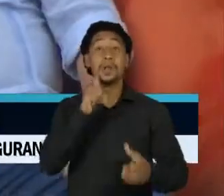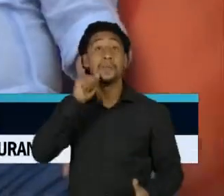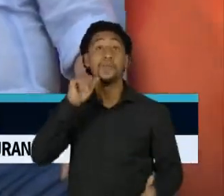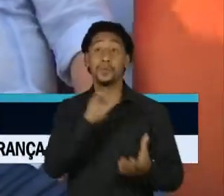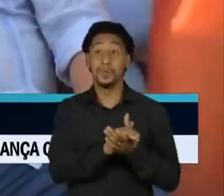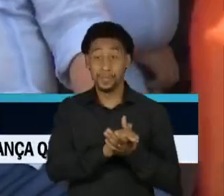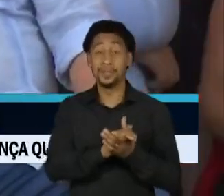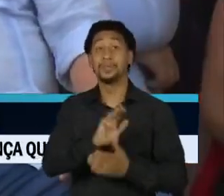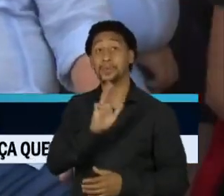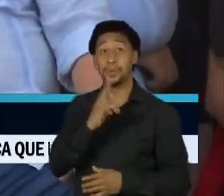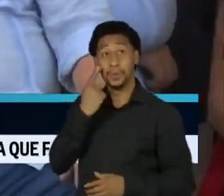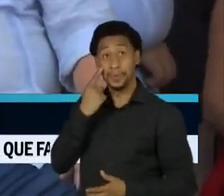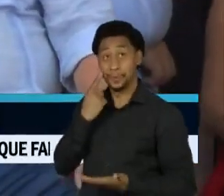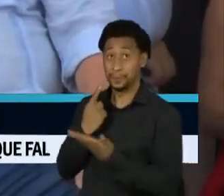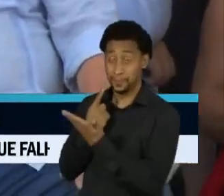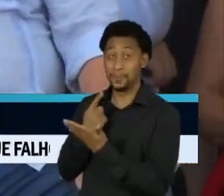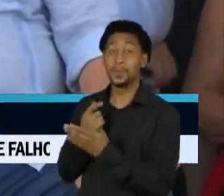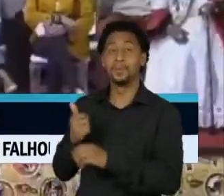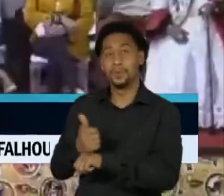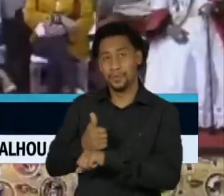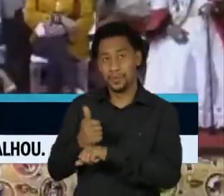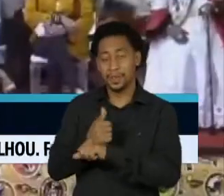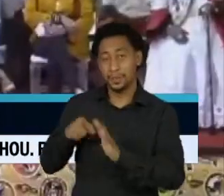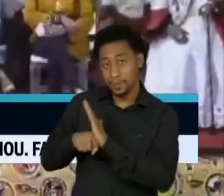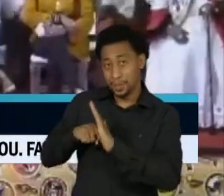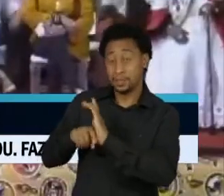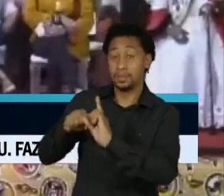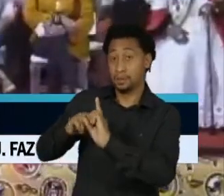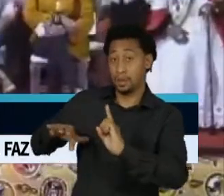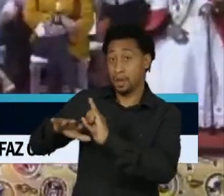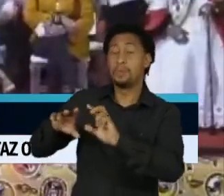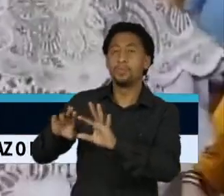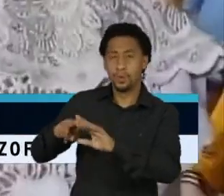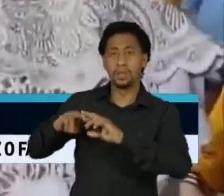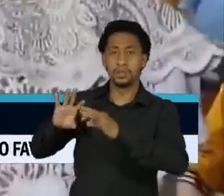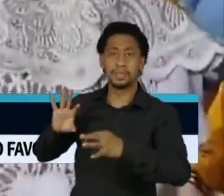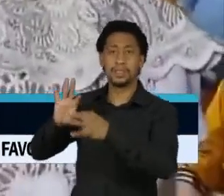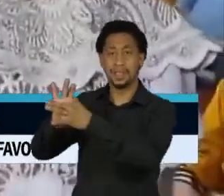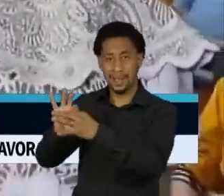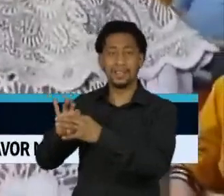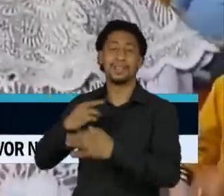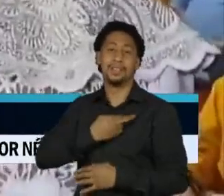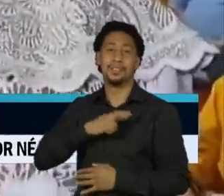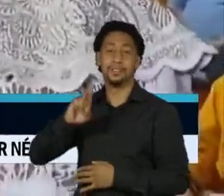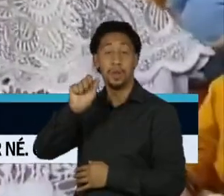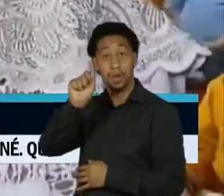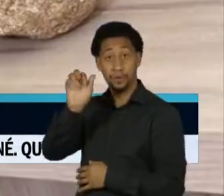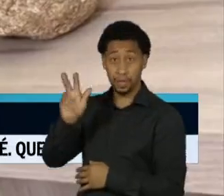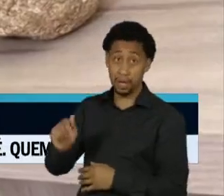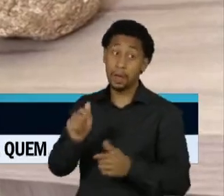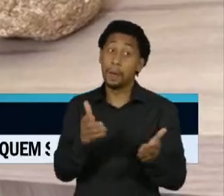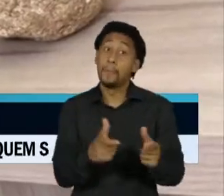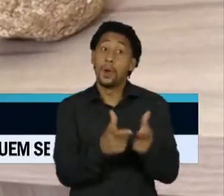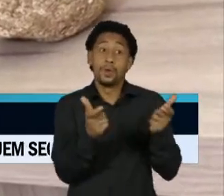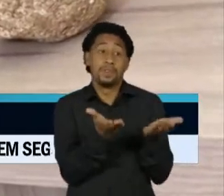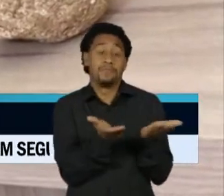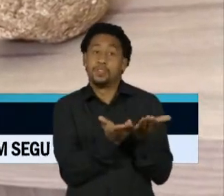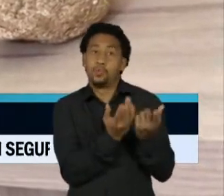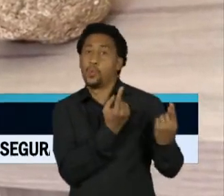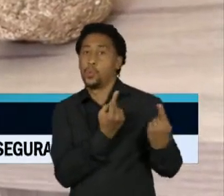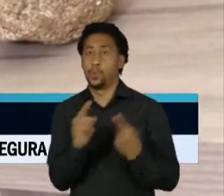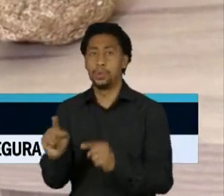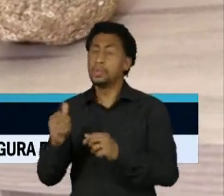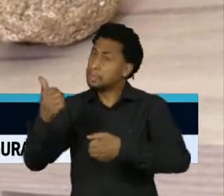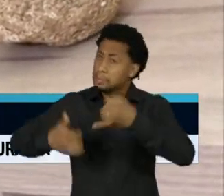socióloga Janja Silva, por sua proximidade com religiões de origem africana, vista com maus olhos por parte dos evangélicos. Em resposta, Janja diz que